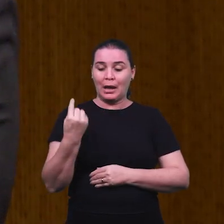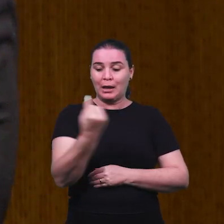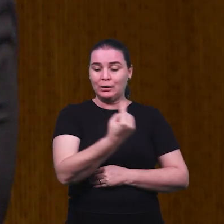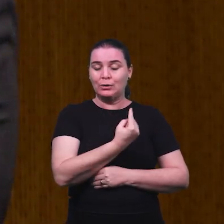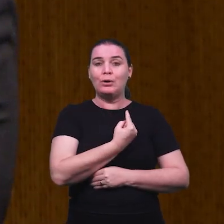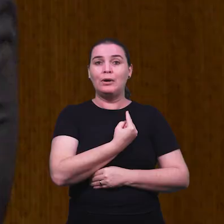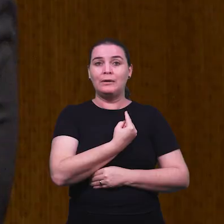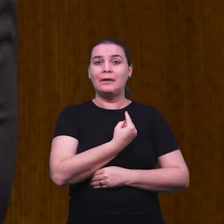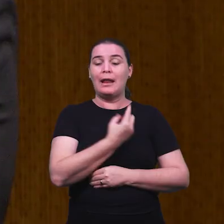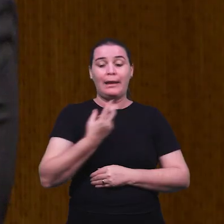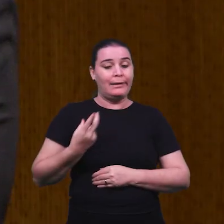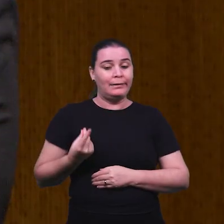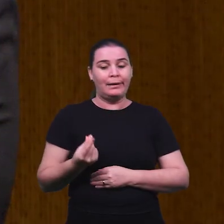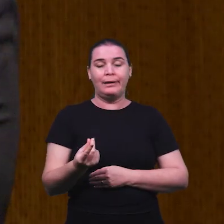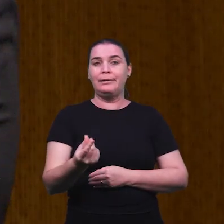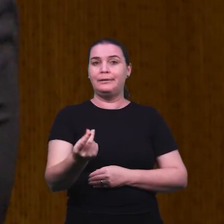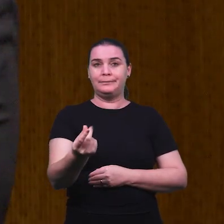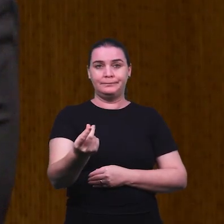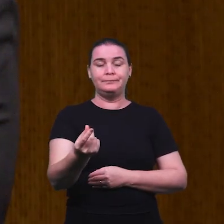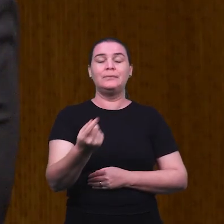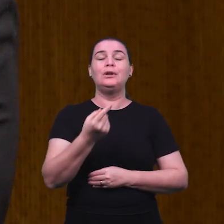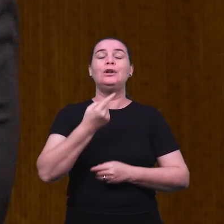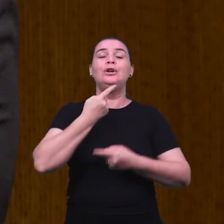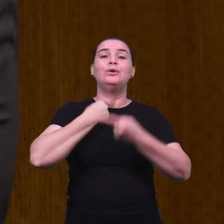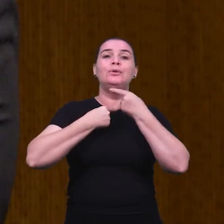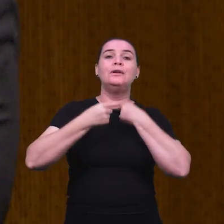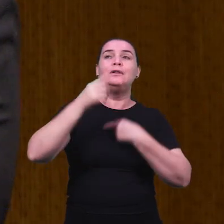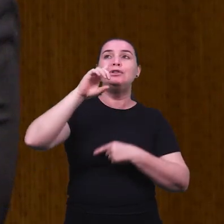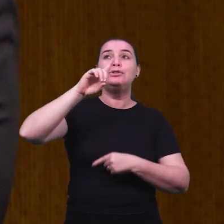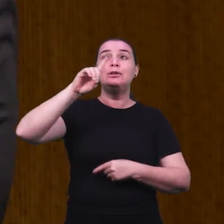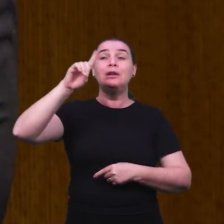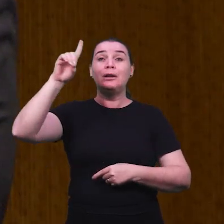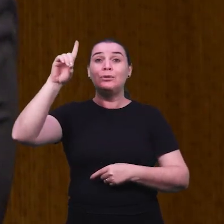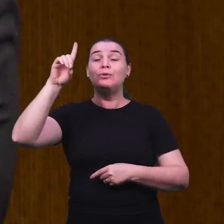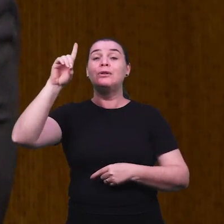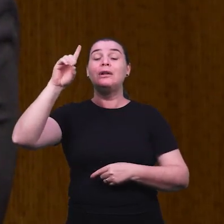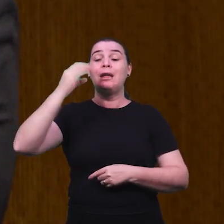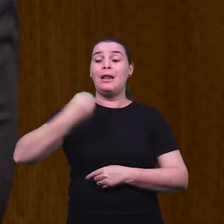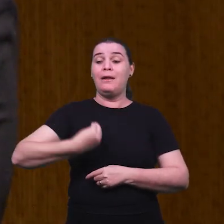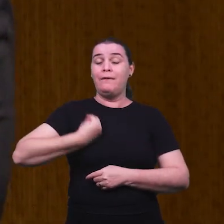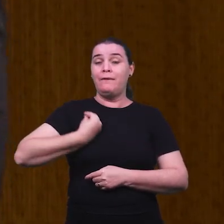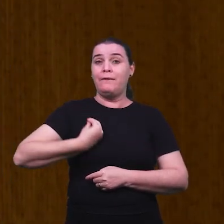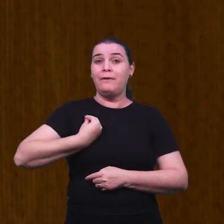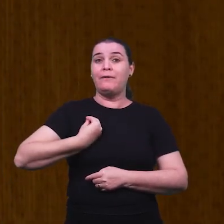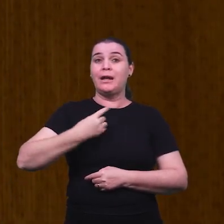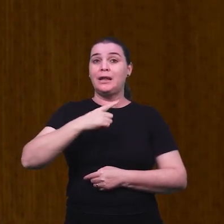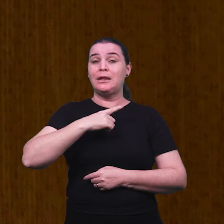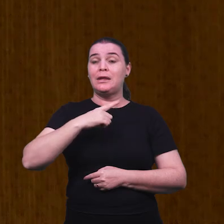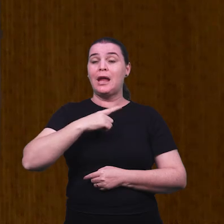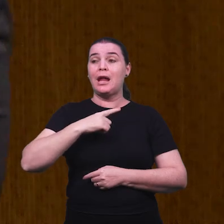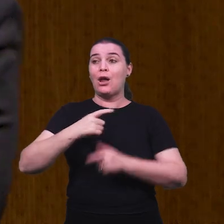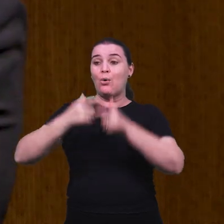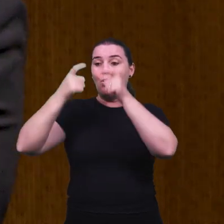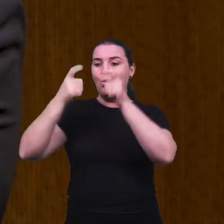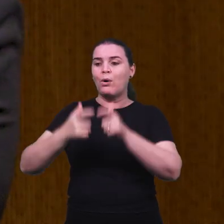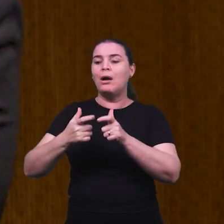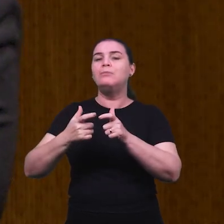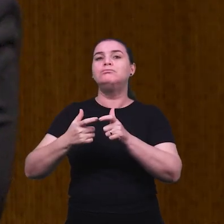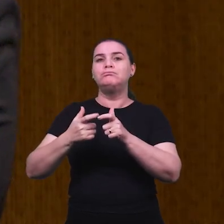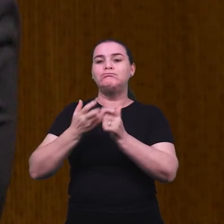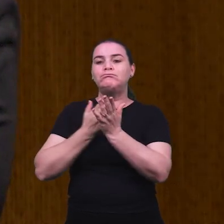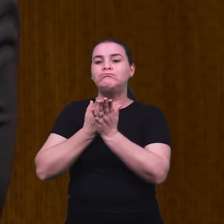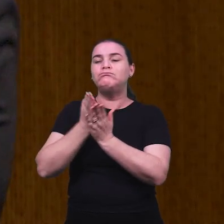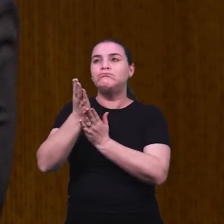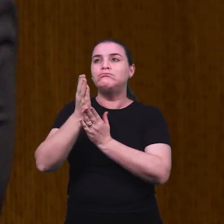é imortal. E o desejo de Deus é que o homem viva, né? Tenha um rumo para a sua alma, que